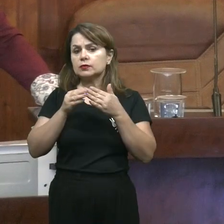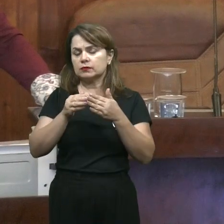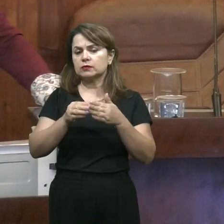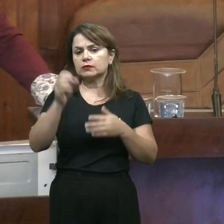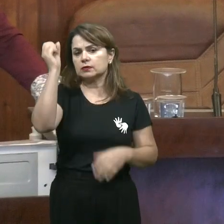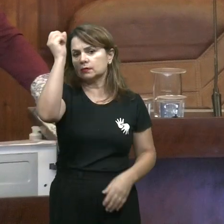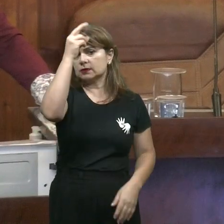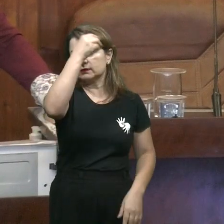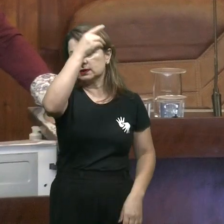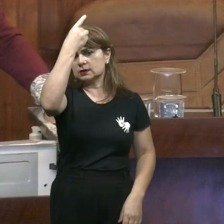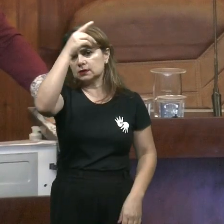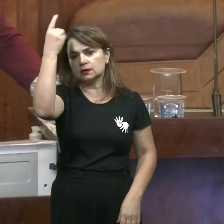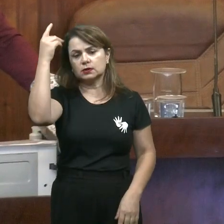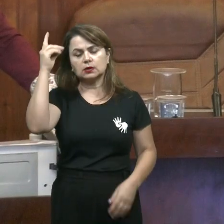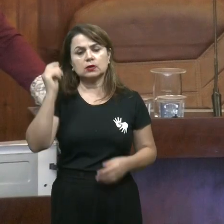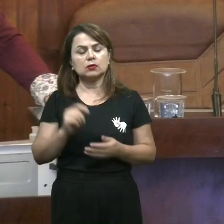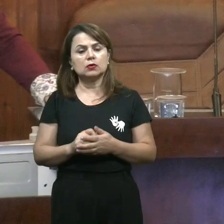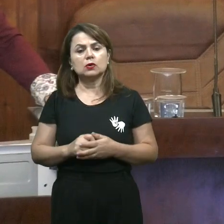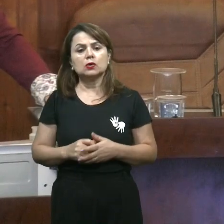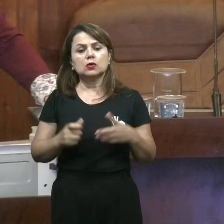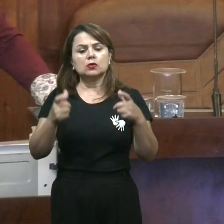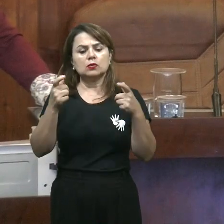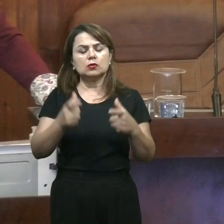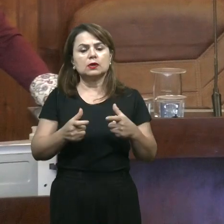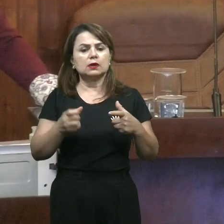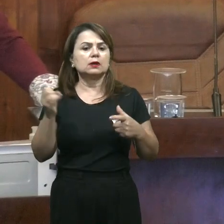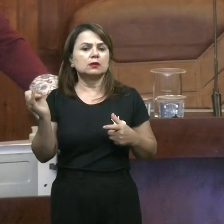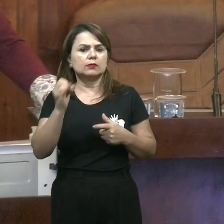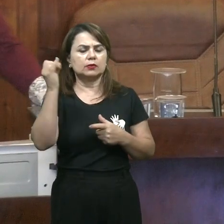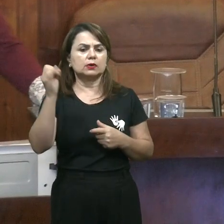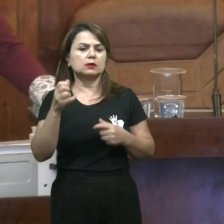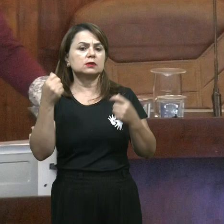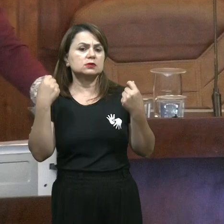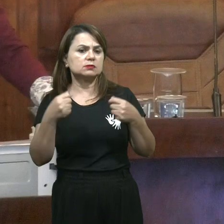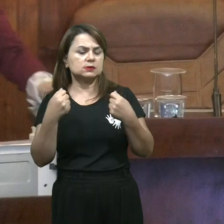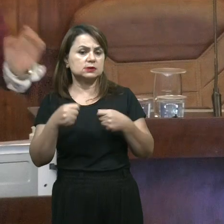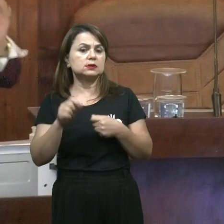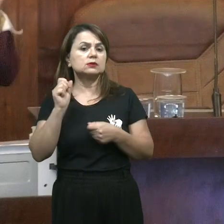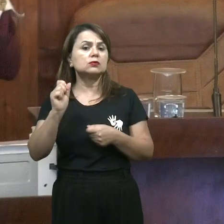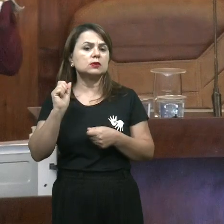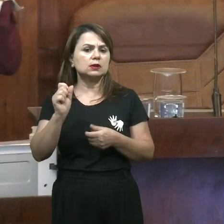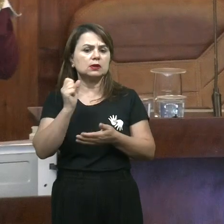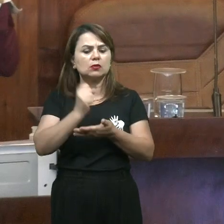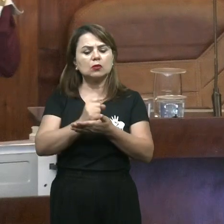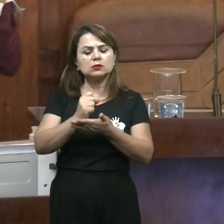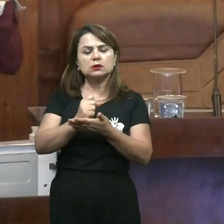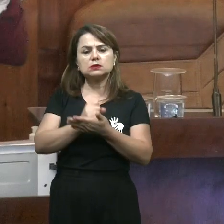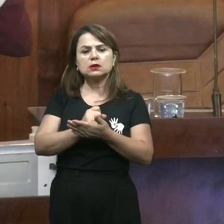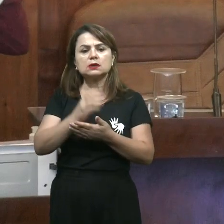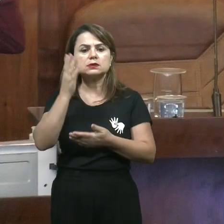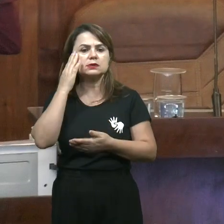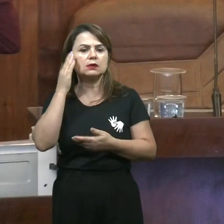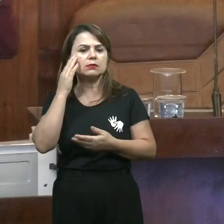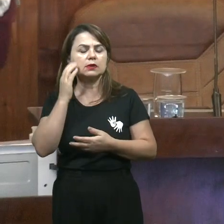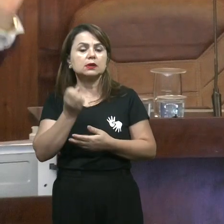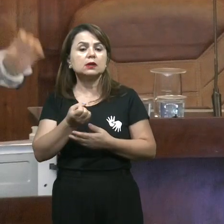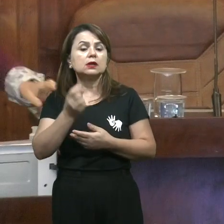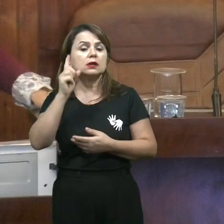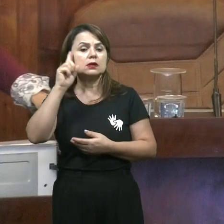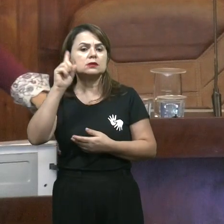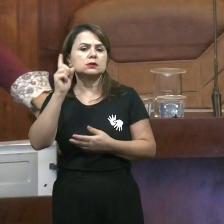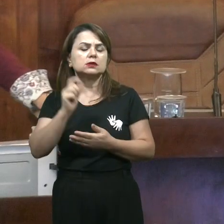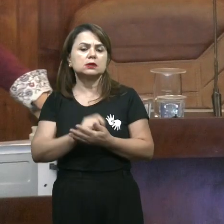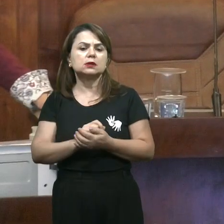após contratar os certores competentes em formar essa Casa de Leis, para quando está prevista a instalação de toda